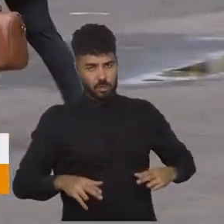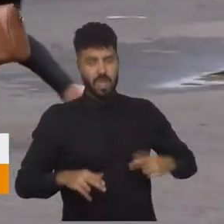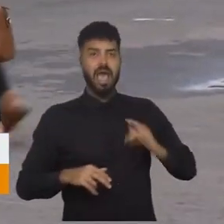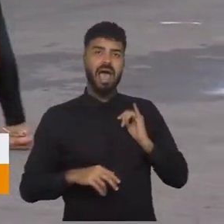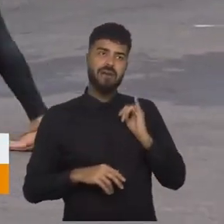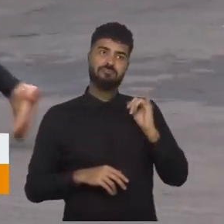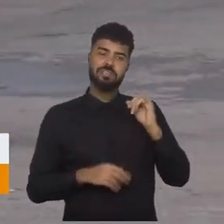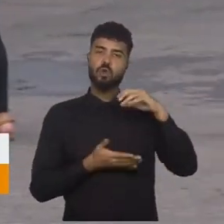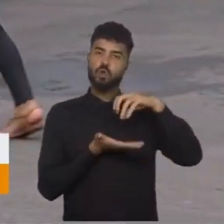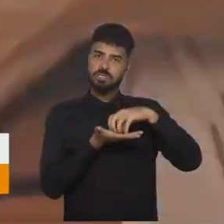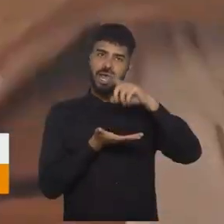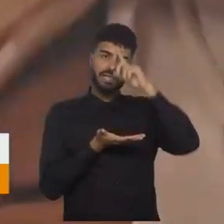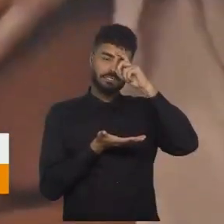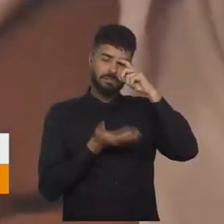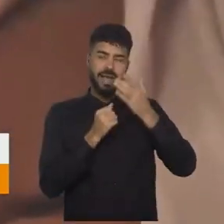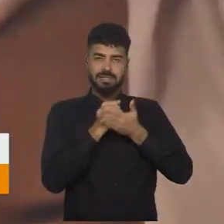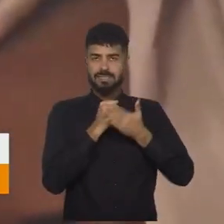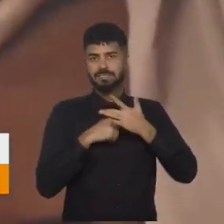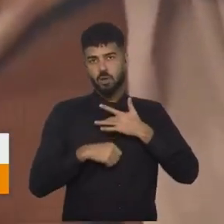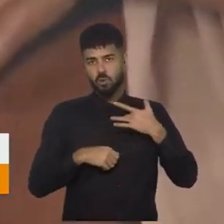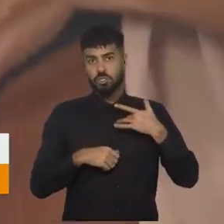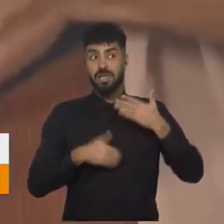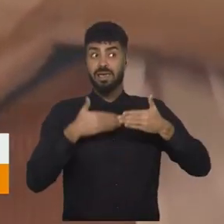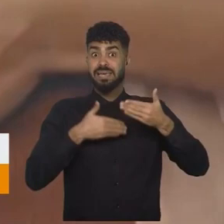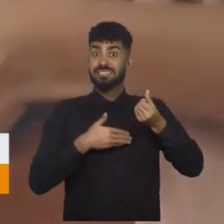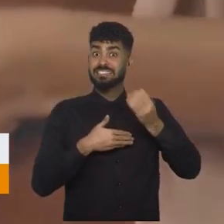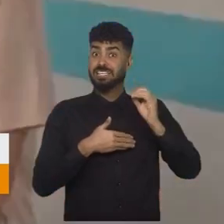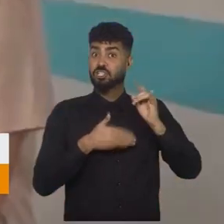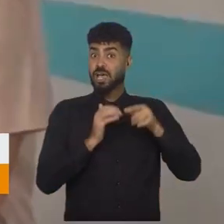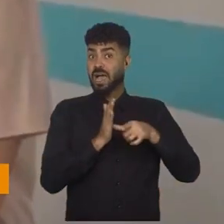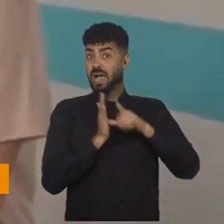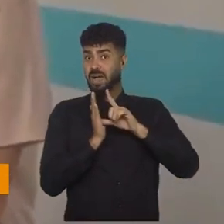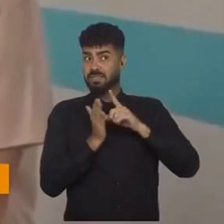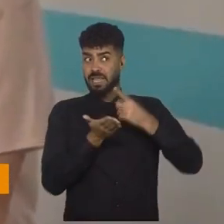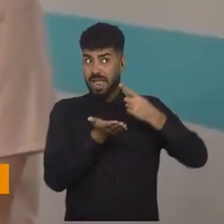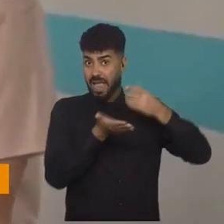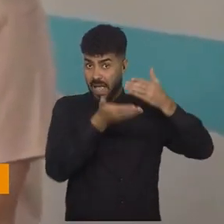a unidade básica de saúde 60 dias antes da data provável do parto.